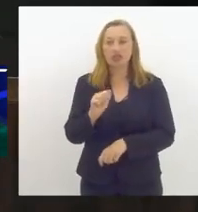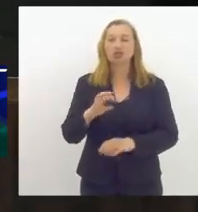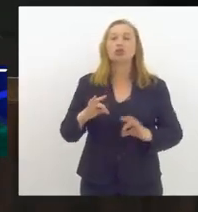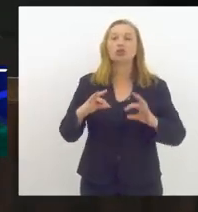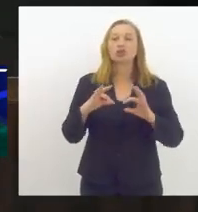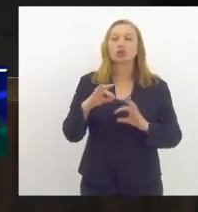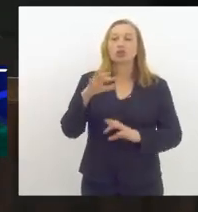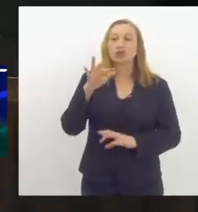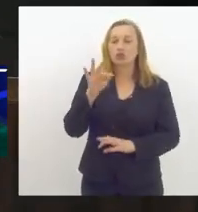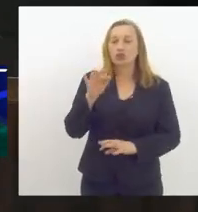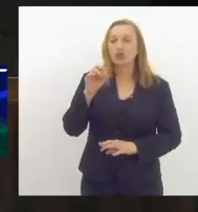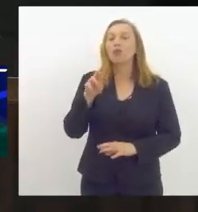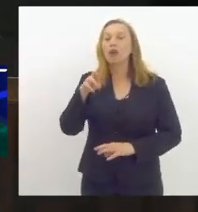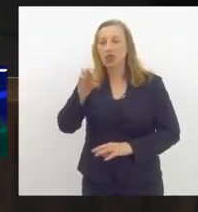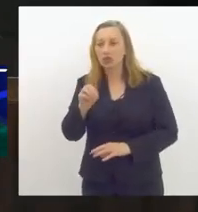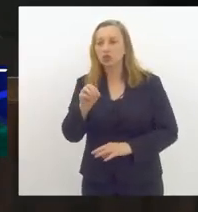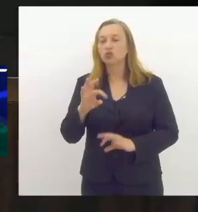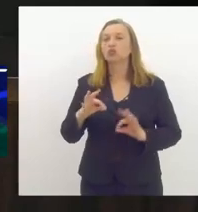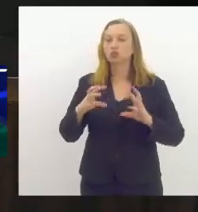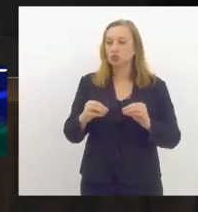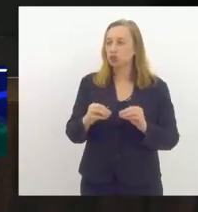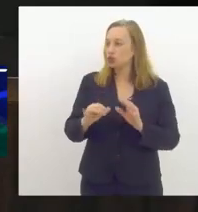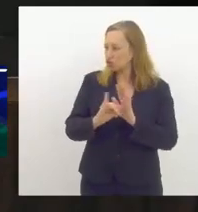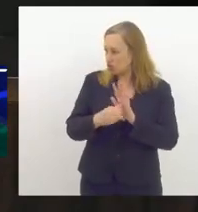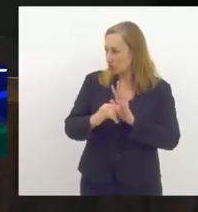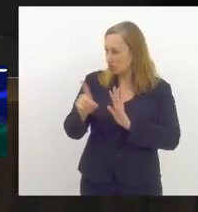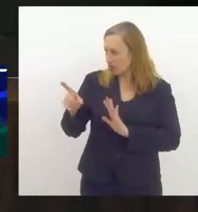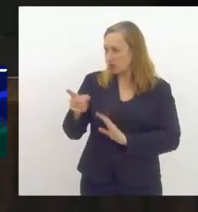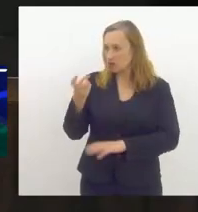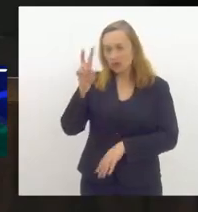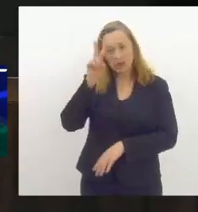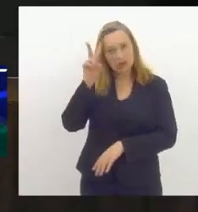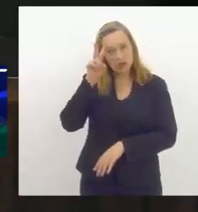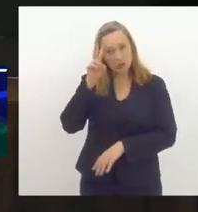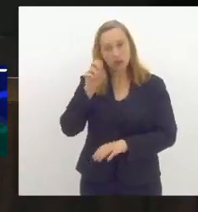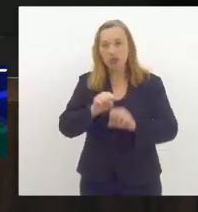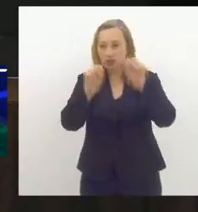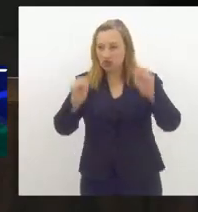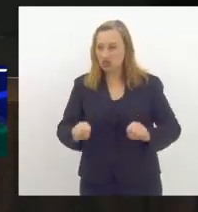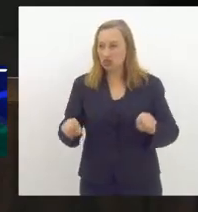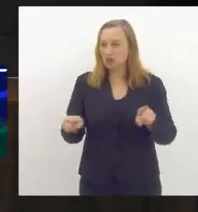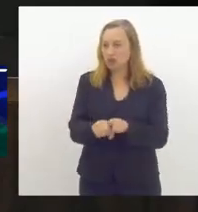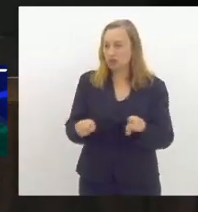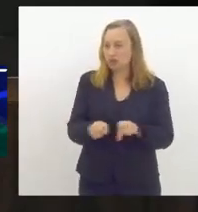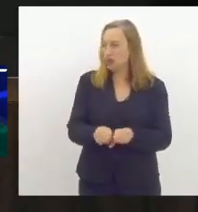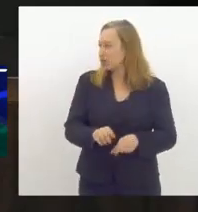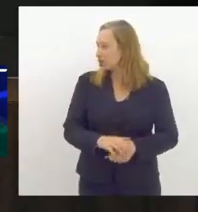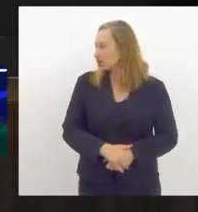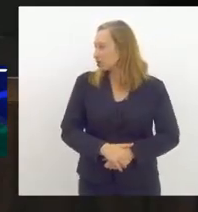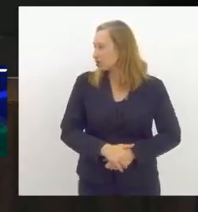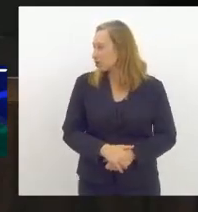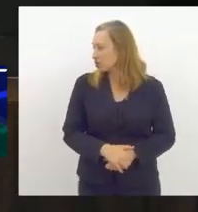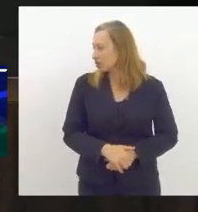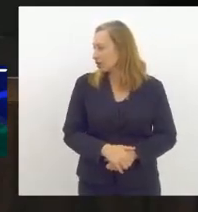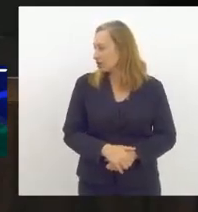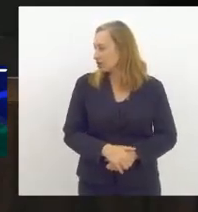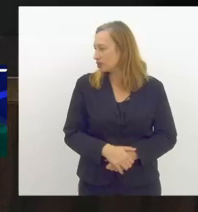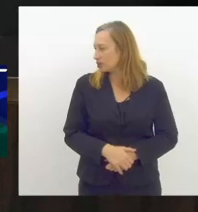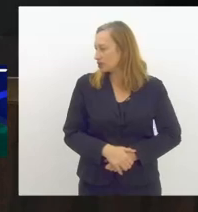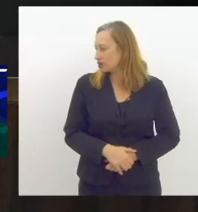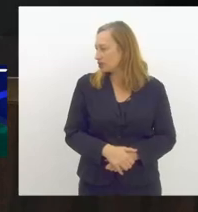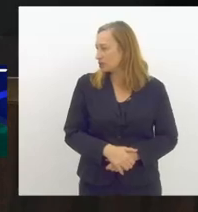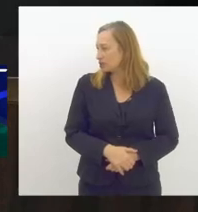Ah tá tá no Diário Oficial de segunda tá no sistema mas o avulso trouxe o primeiro texto